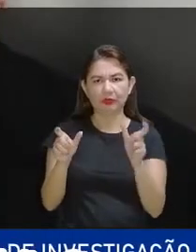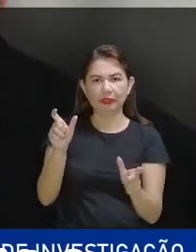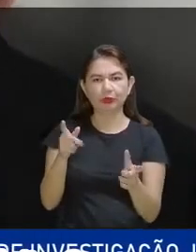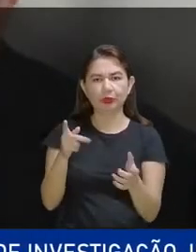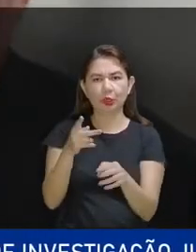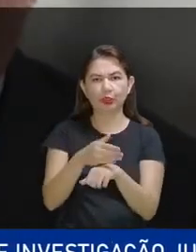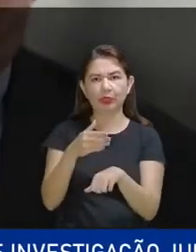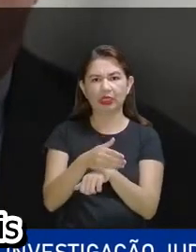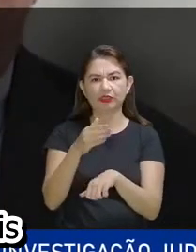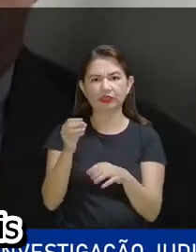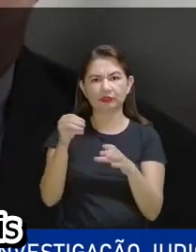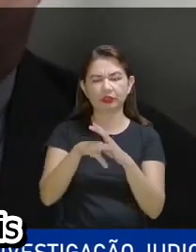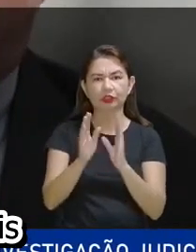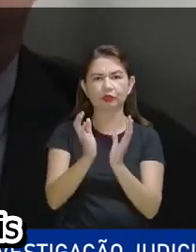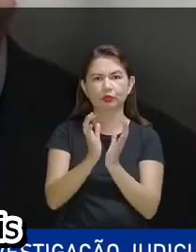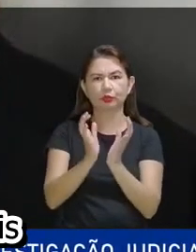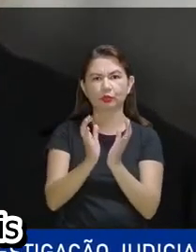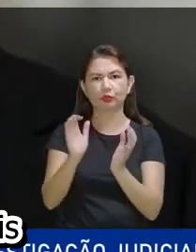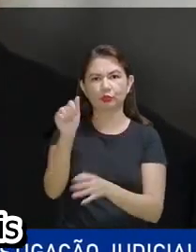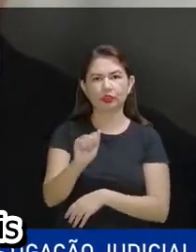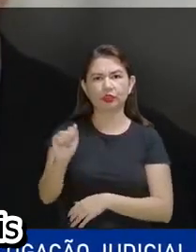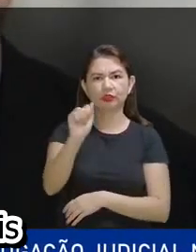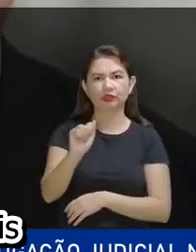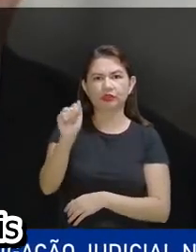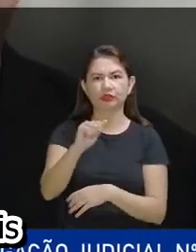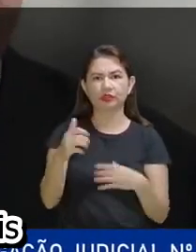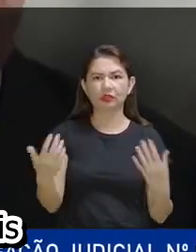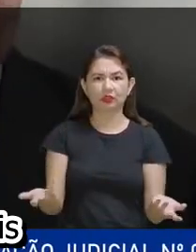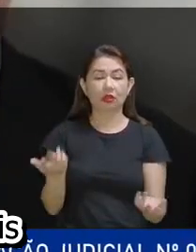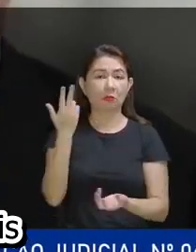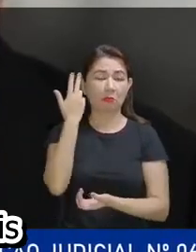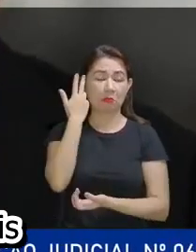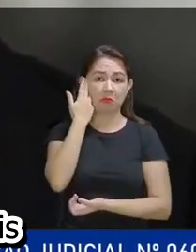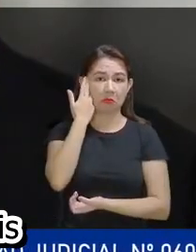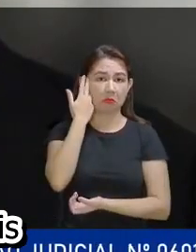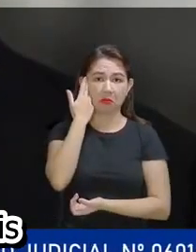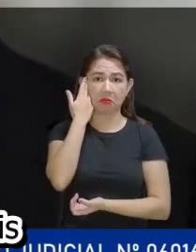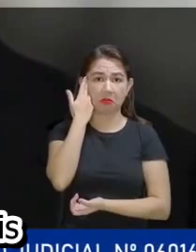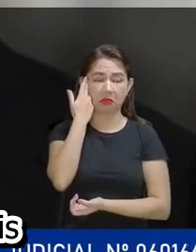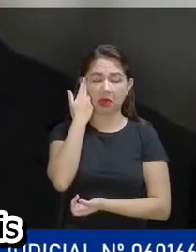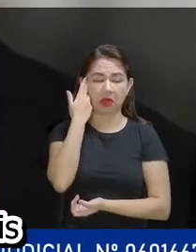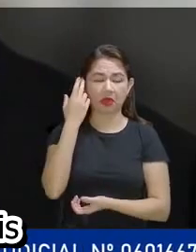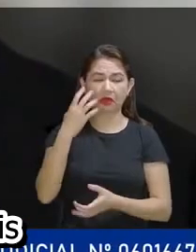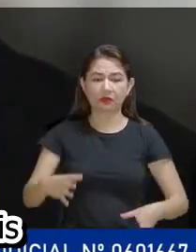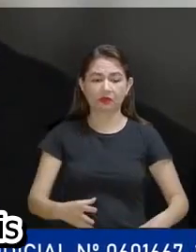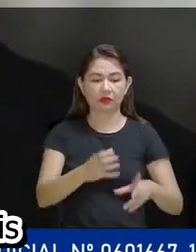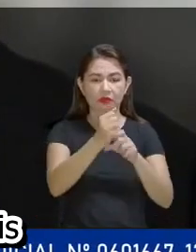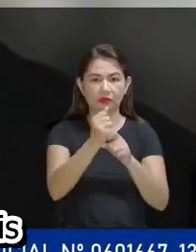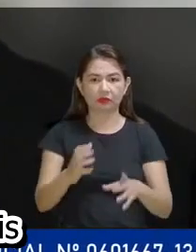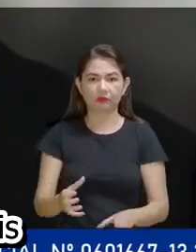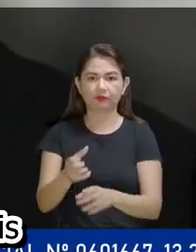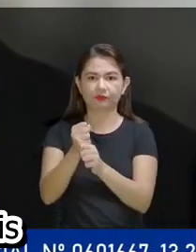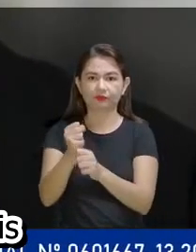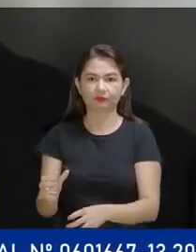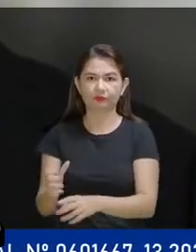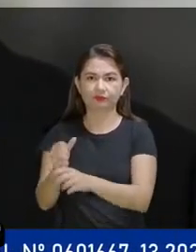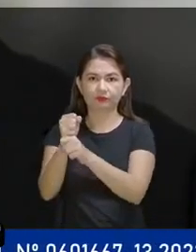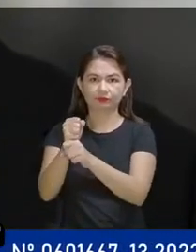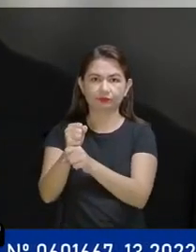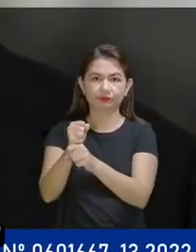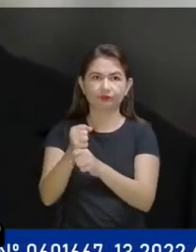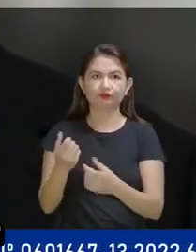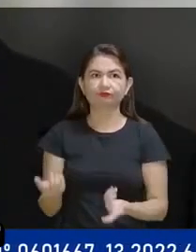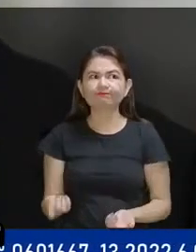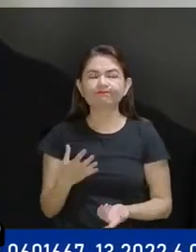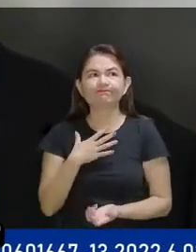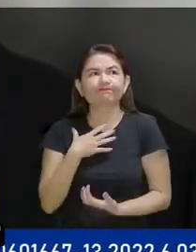eleitor. Tá? Não, se é uma associação beneficente, nada mais natural para que ela distribua mesmo cestas básicas. Então, eu